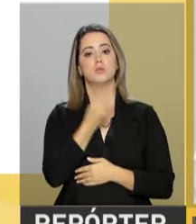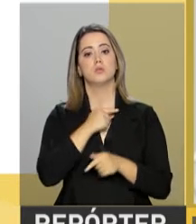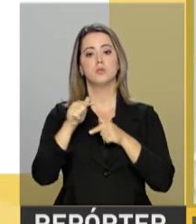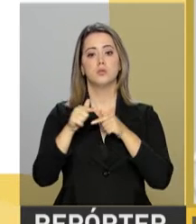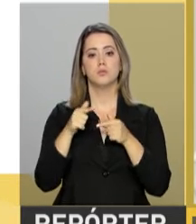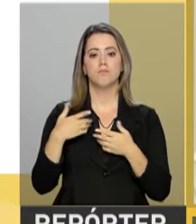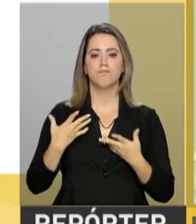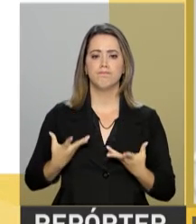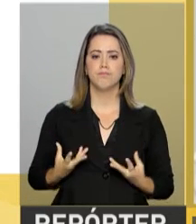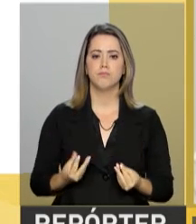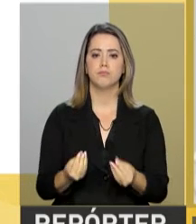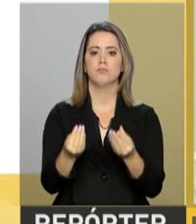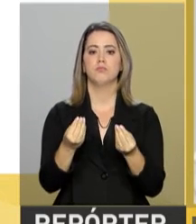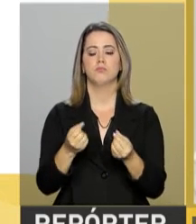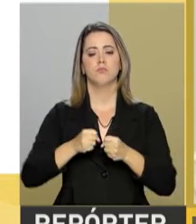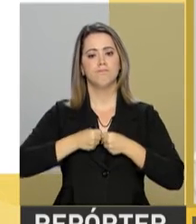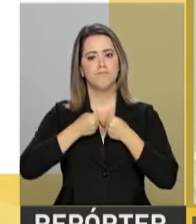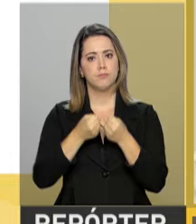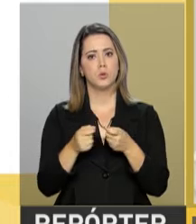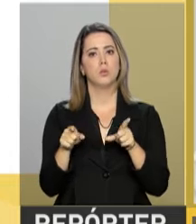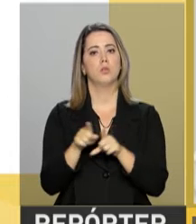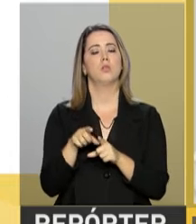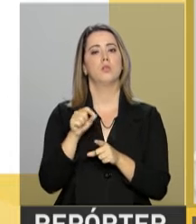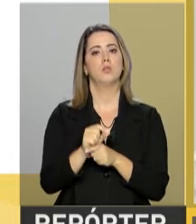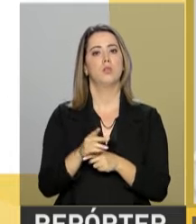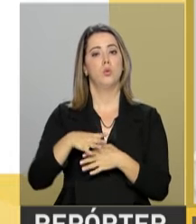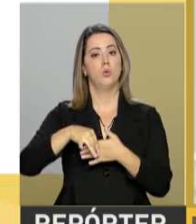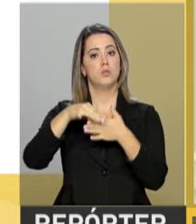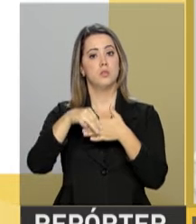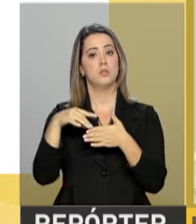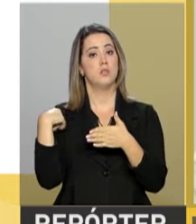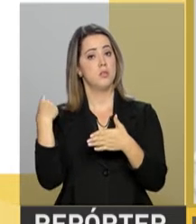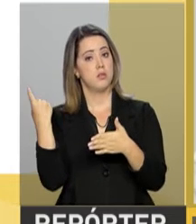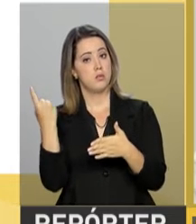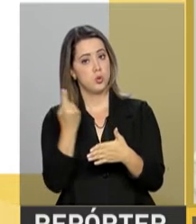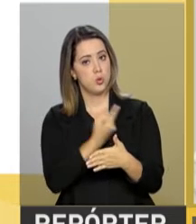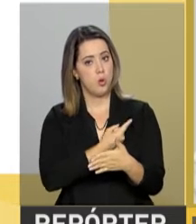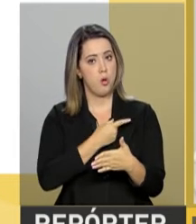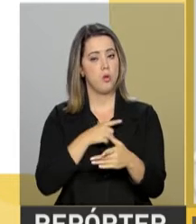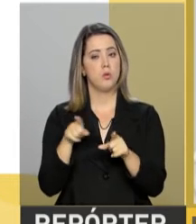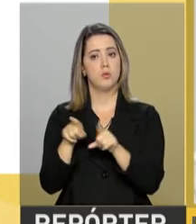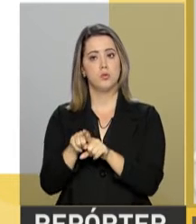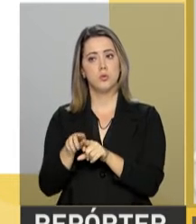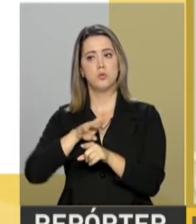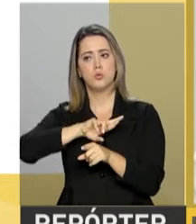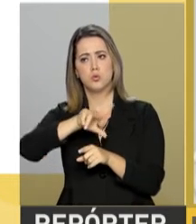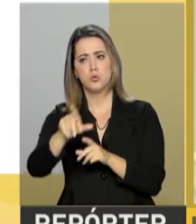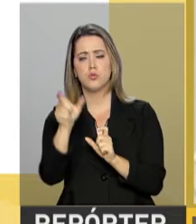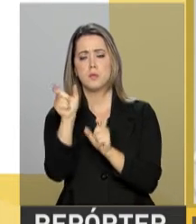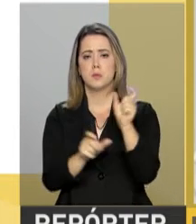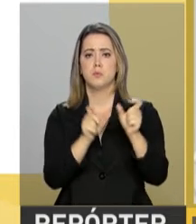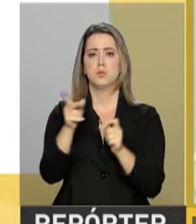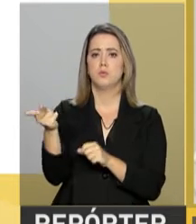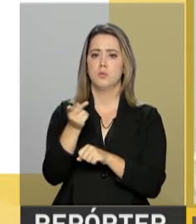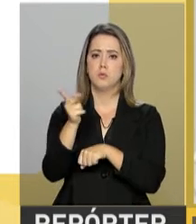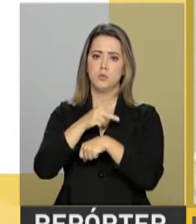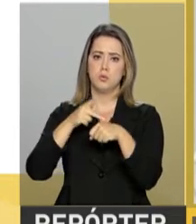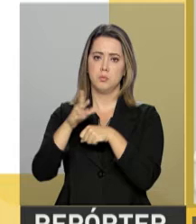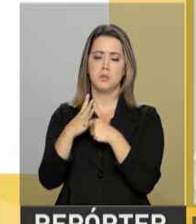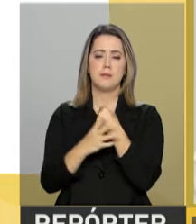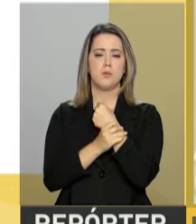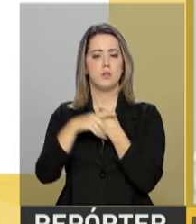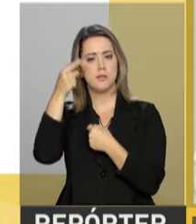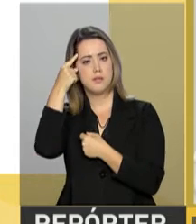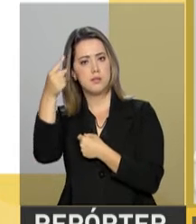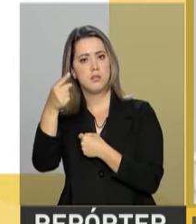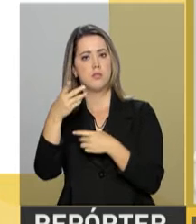intenso com dirigentes deles e nós ministros deles e nós na área da segurança na área da inteligência